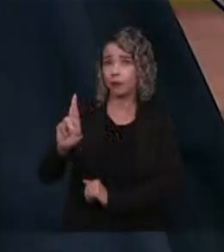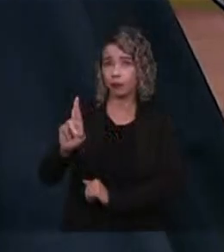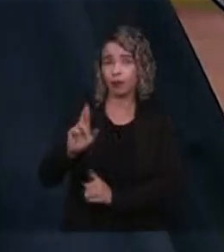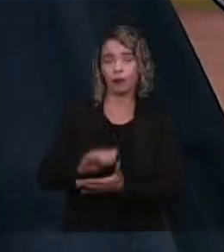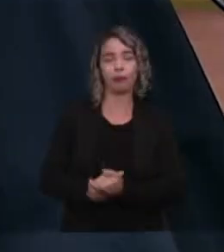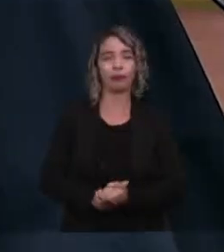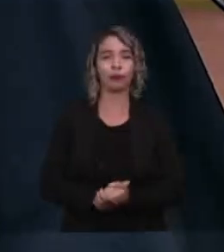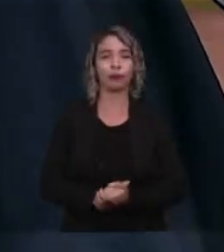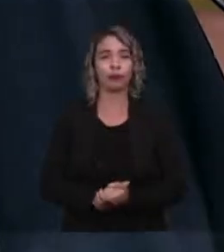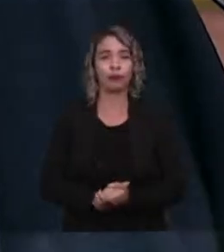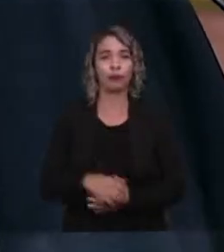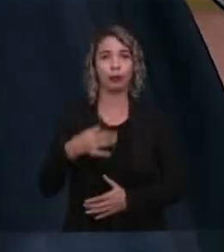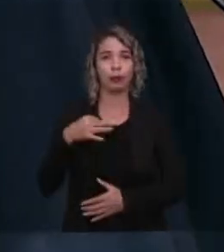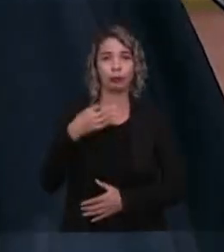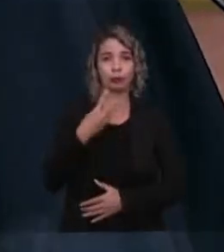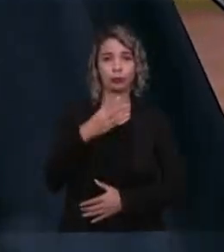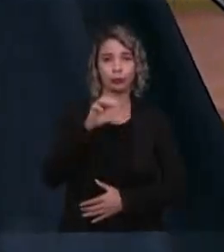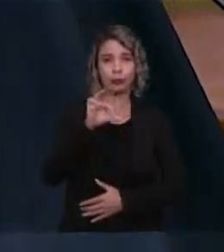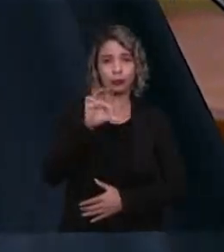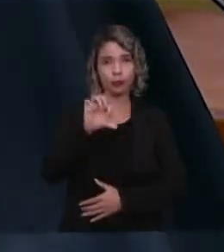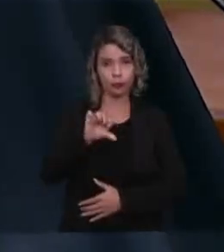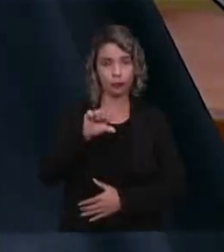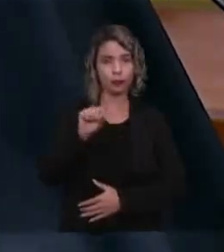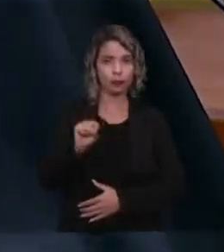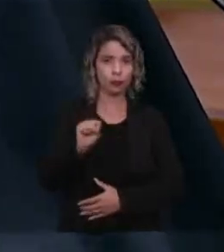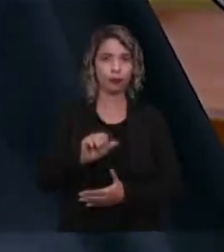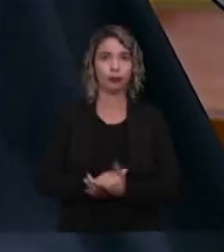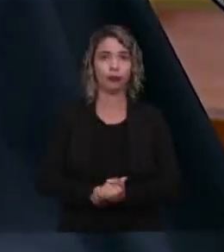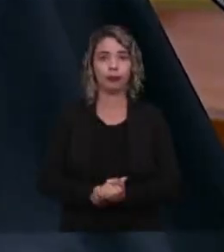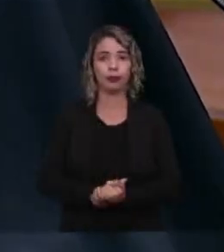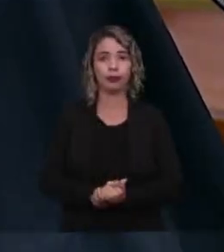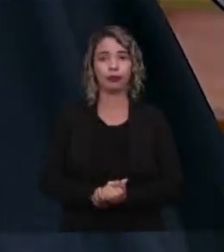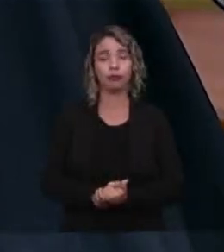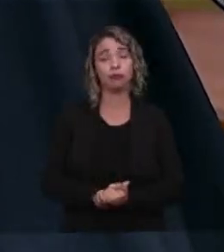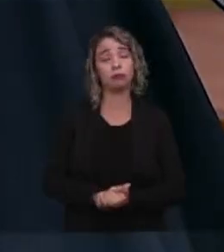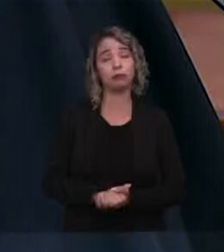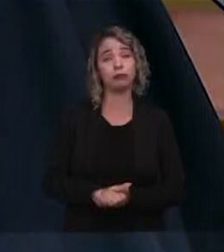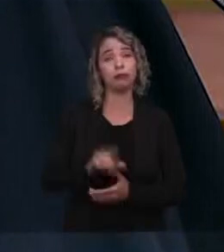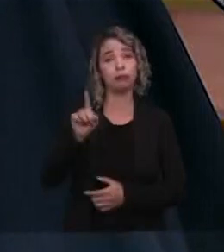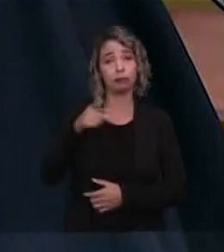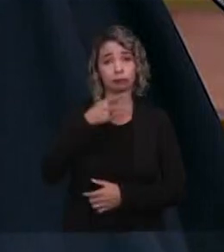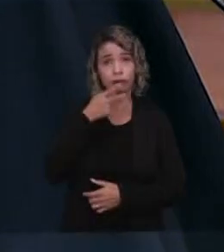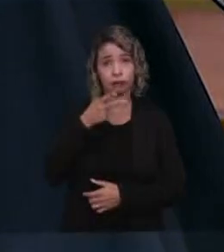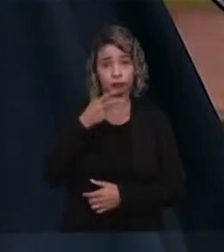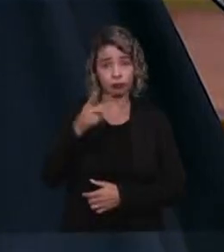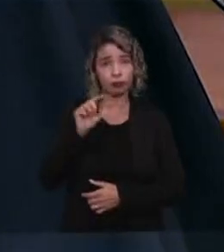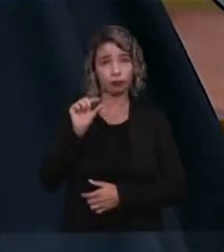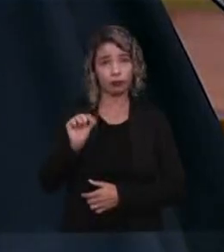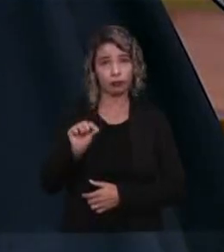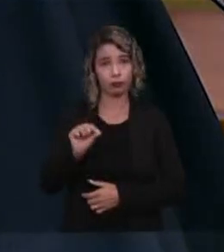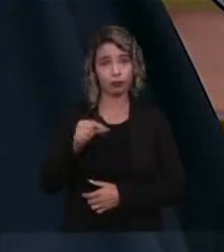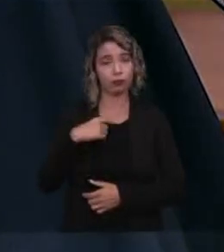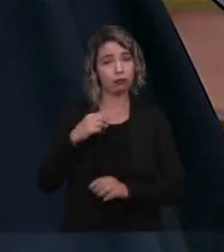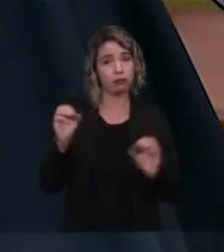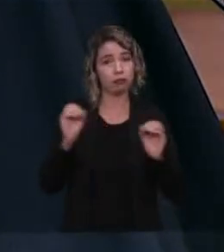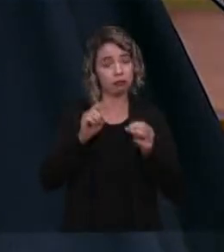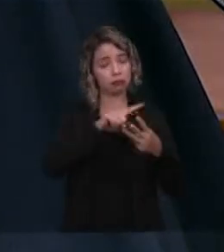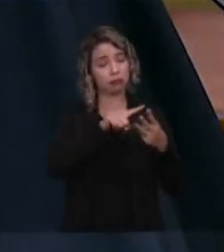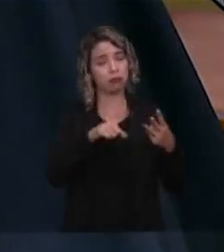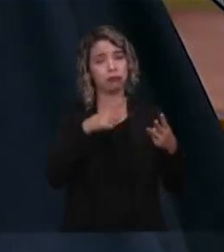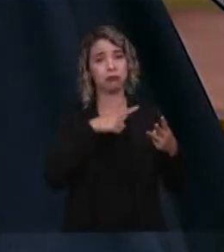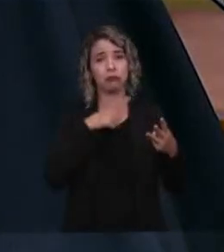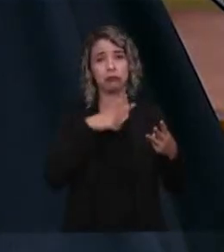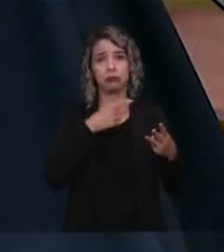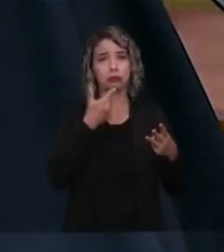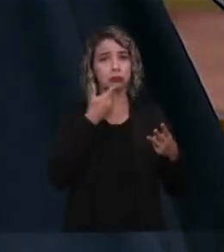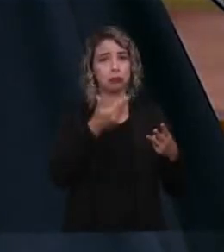Folha 391, inquérito 3.883. José Zonis asseverou ainda que, em nenhuma dessas oportunidades, houve qualquer